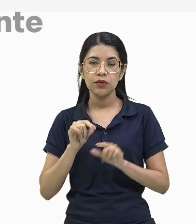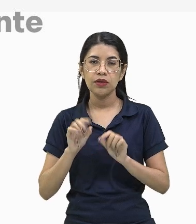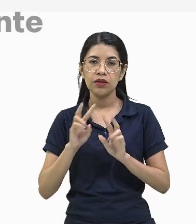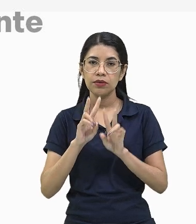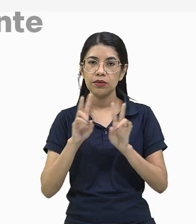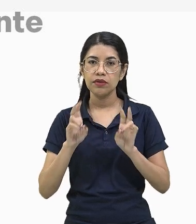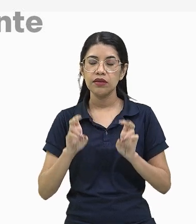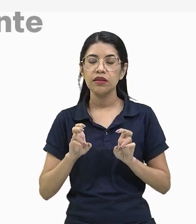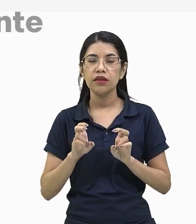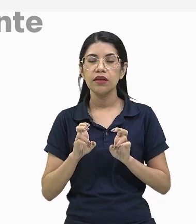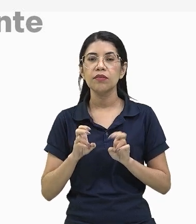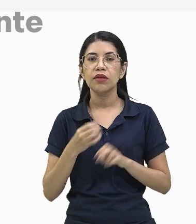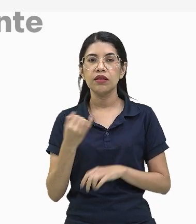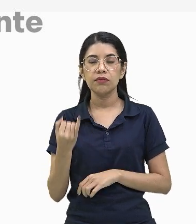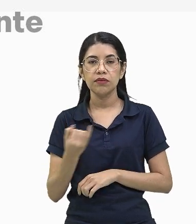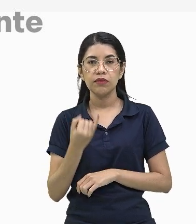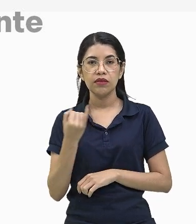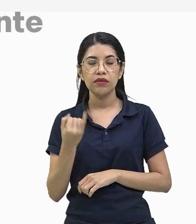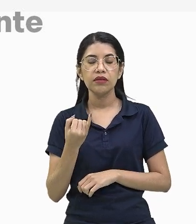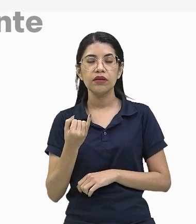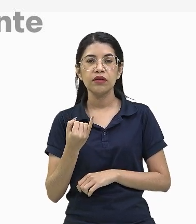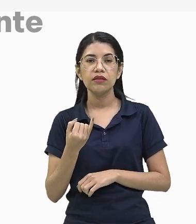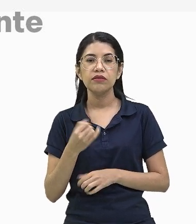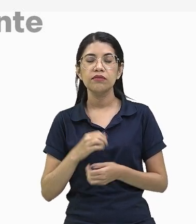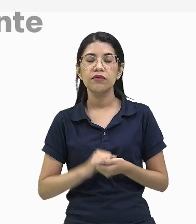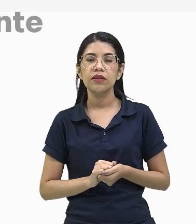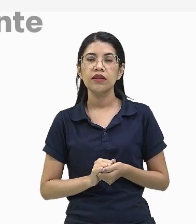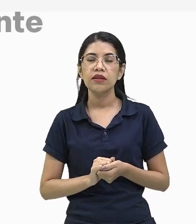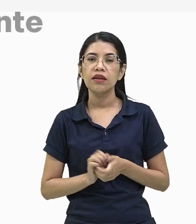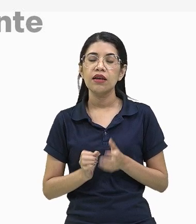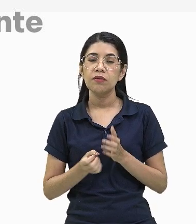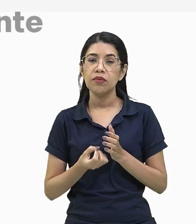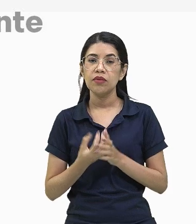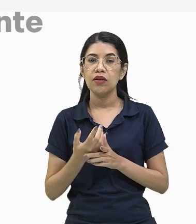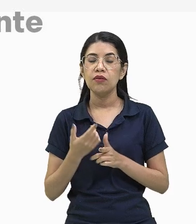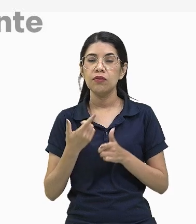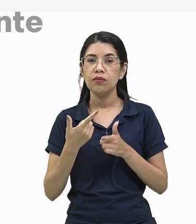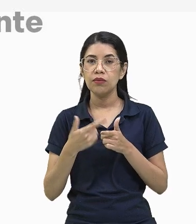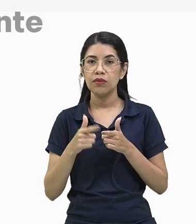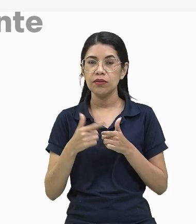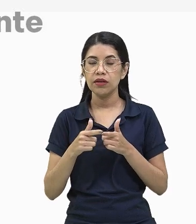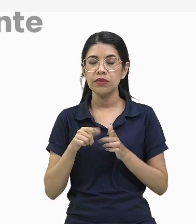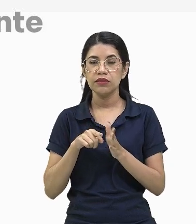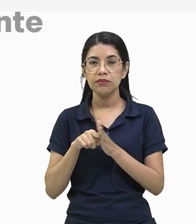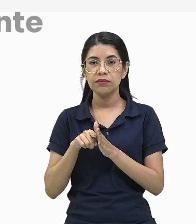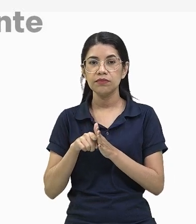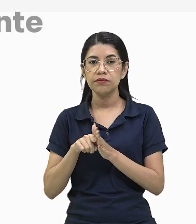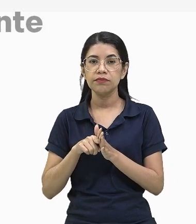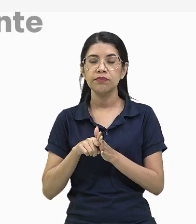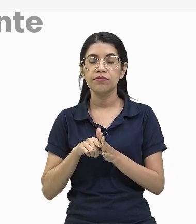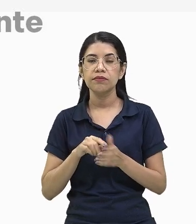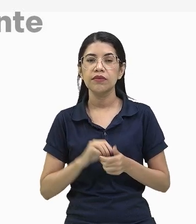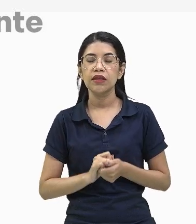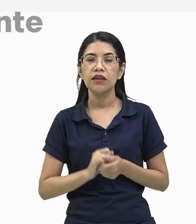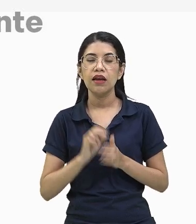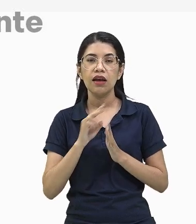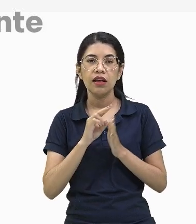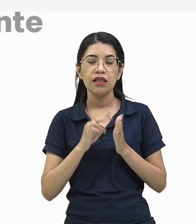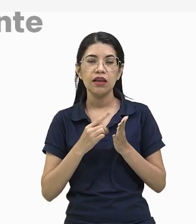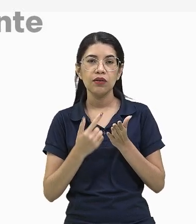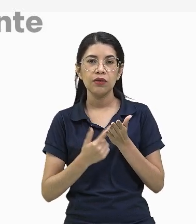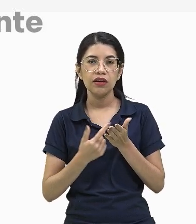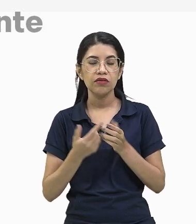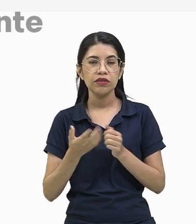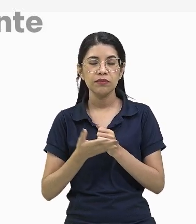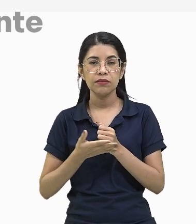seja relevante, formule um problema de pesquisa, que geralmente é uma pergunta, leia a referência